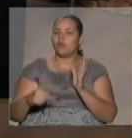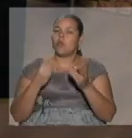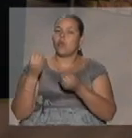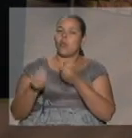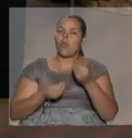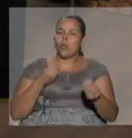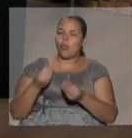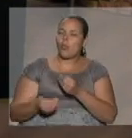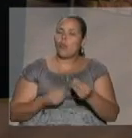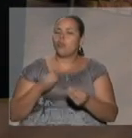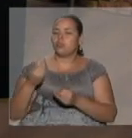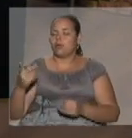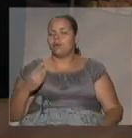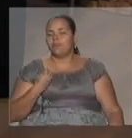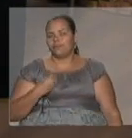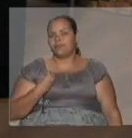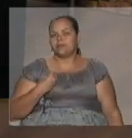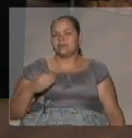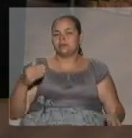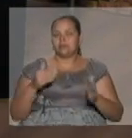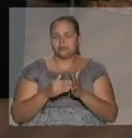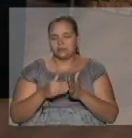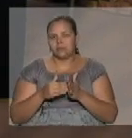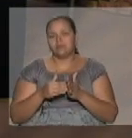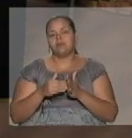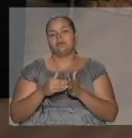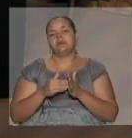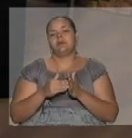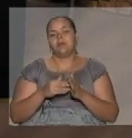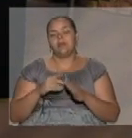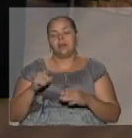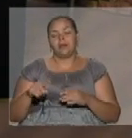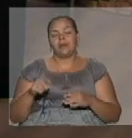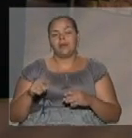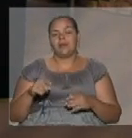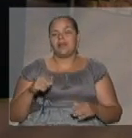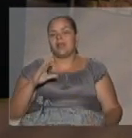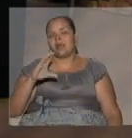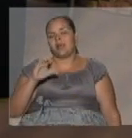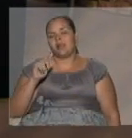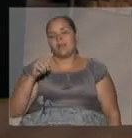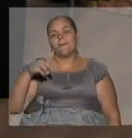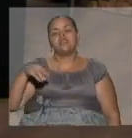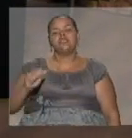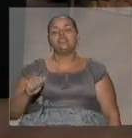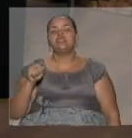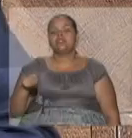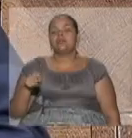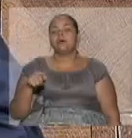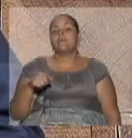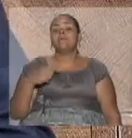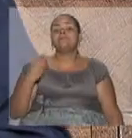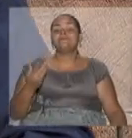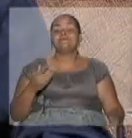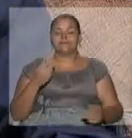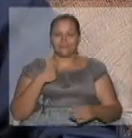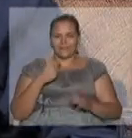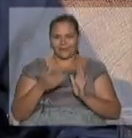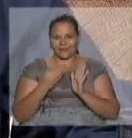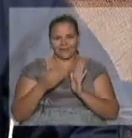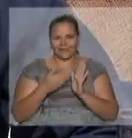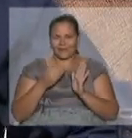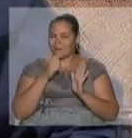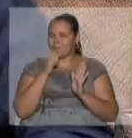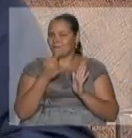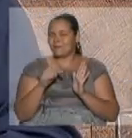como foi a vida dela até o auge de se tornar a Clementina. Qual é a sua indicação? A minha indicação, eu não tenho nenhuma